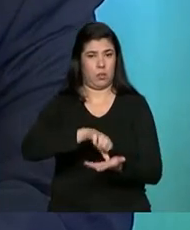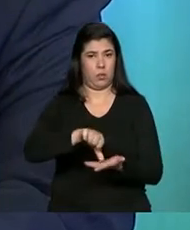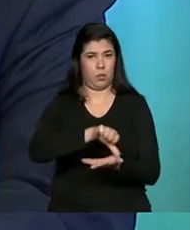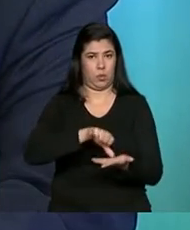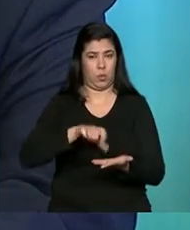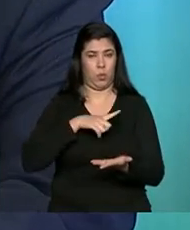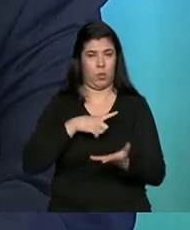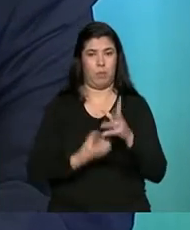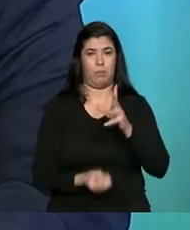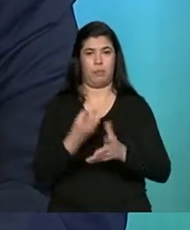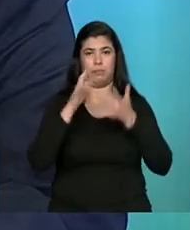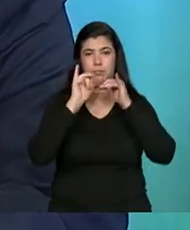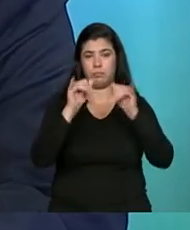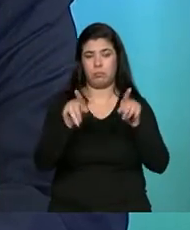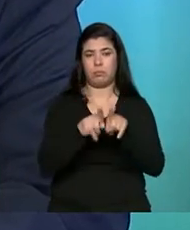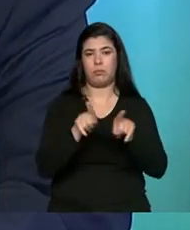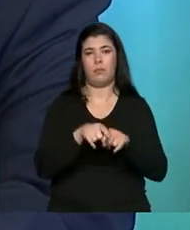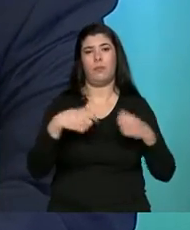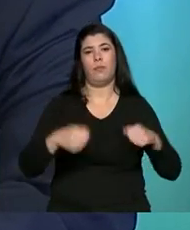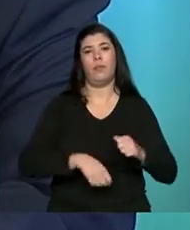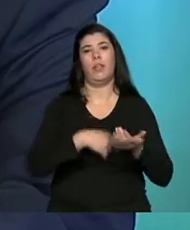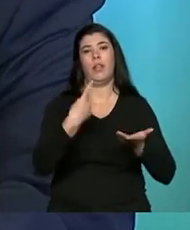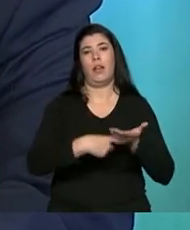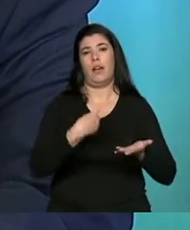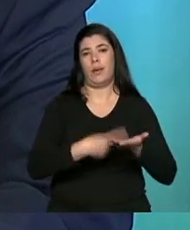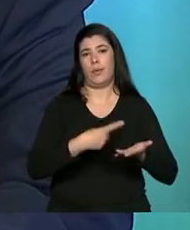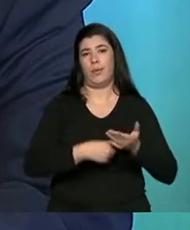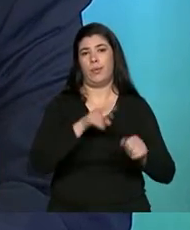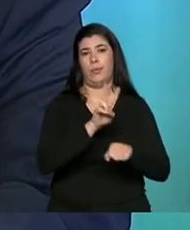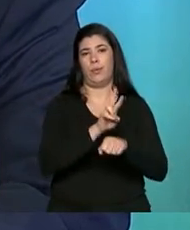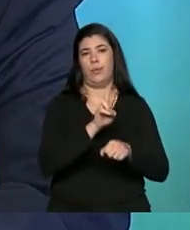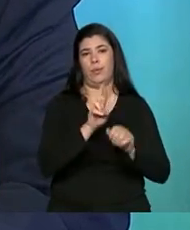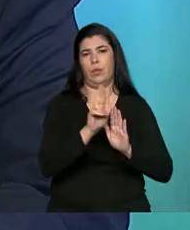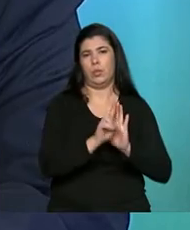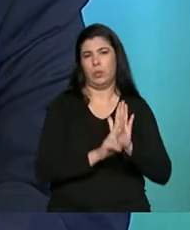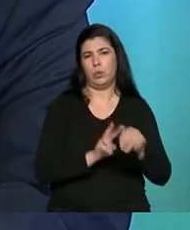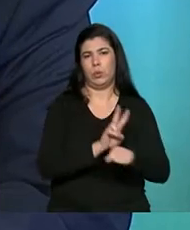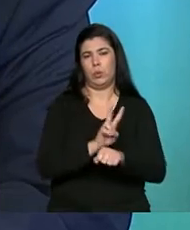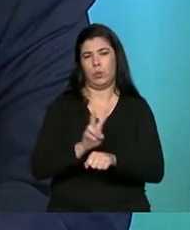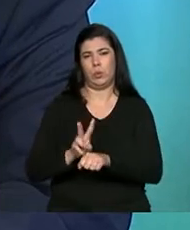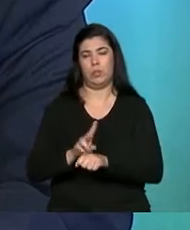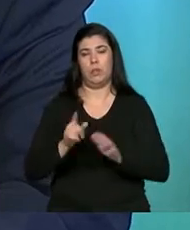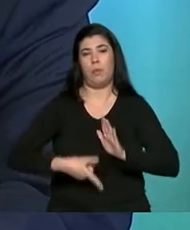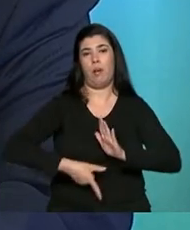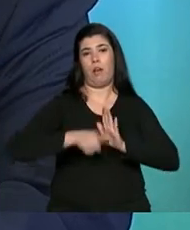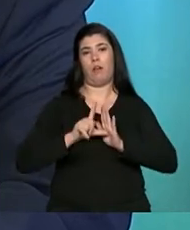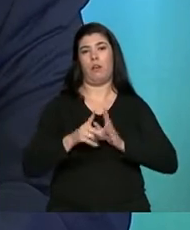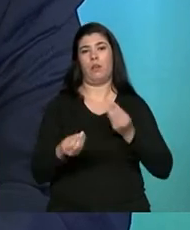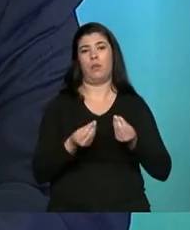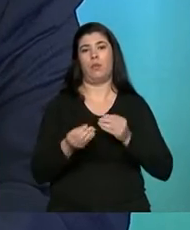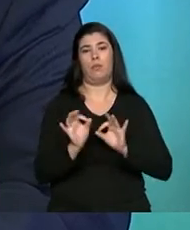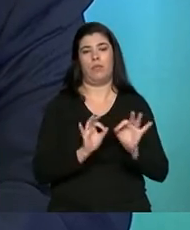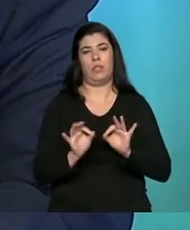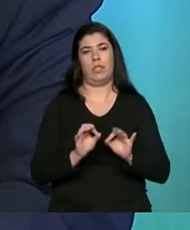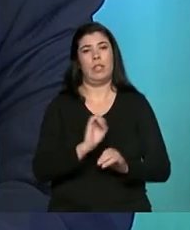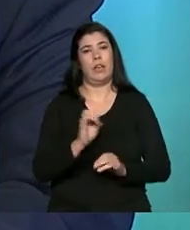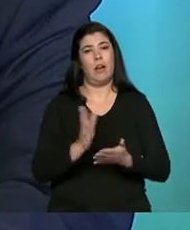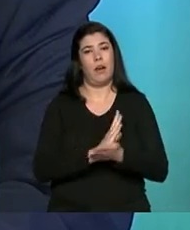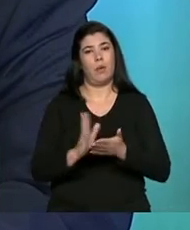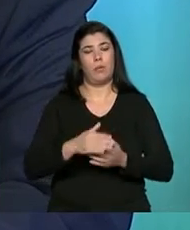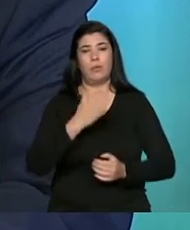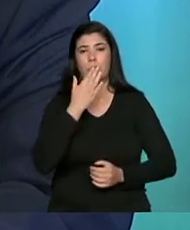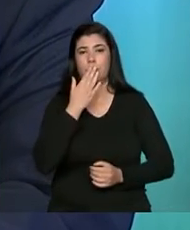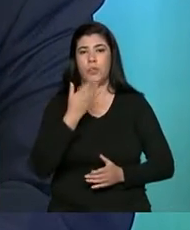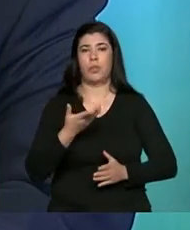e que precisa de marcos regulatórios com antecedência muito grande boa parte dos atrasos que nós tivemos